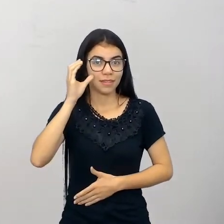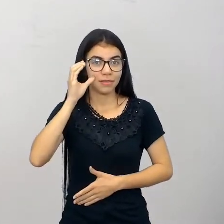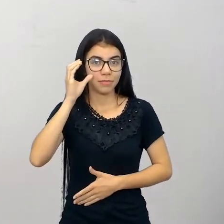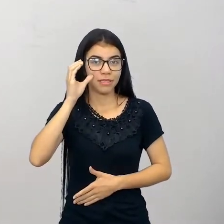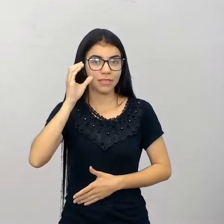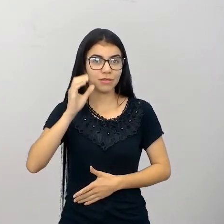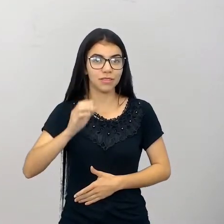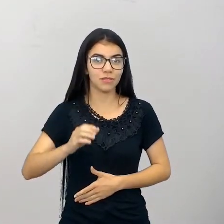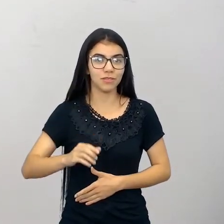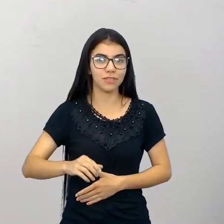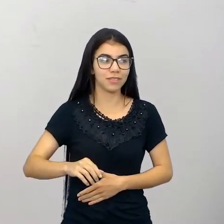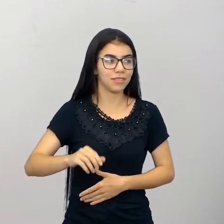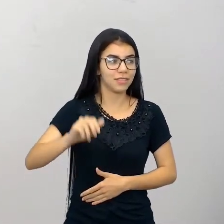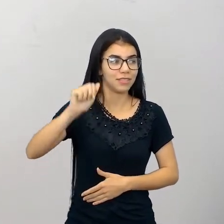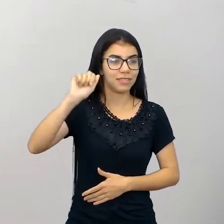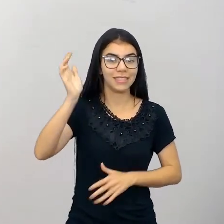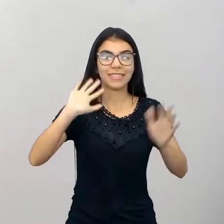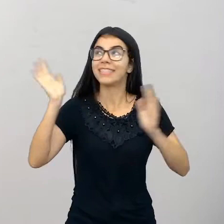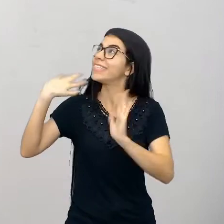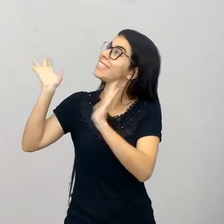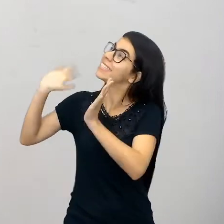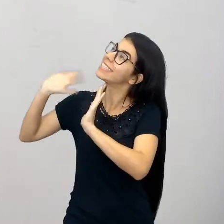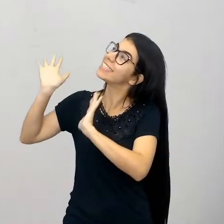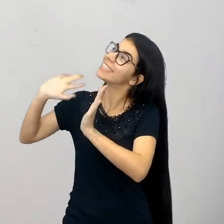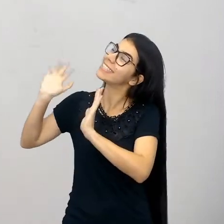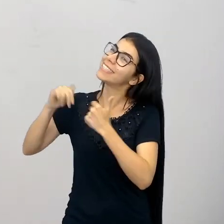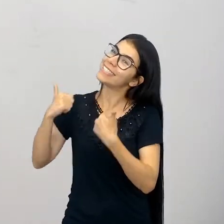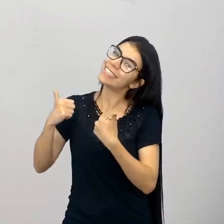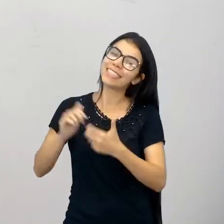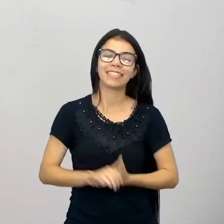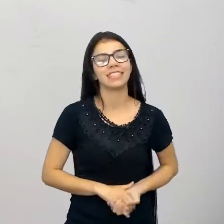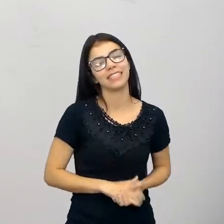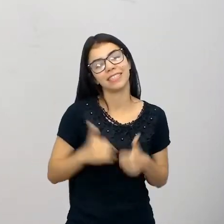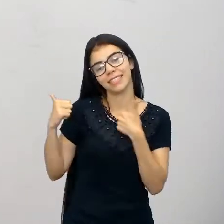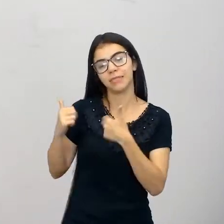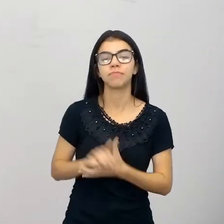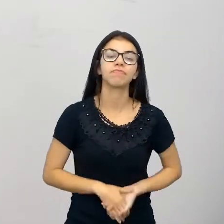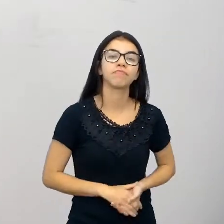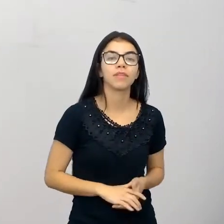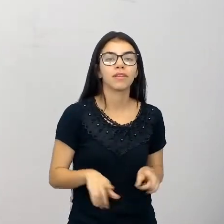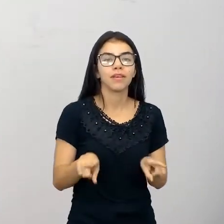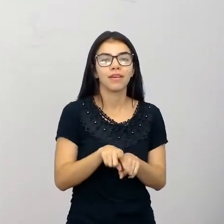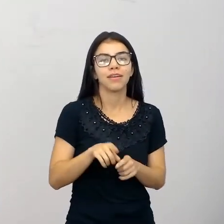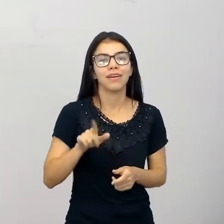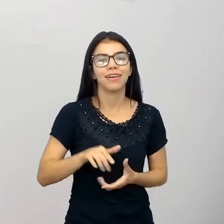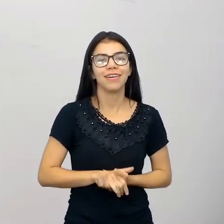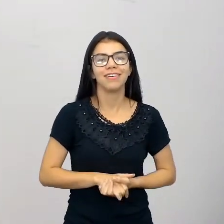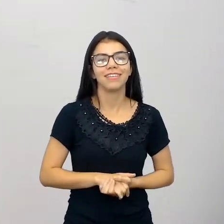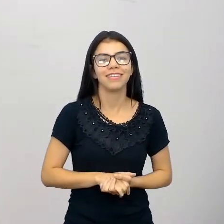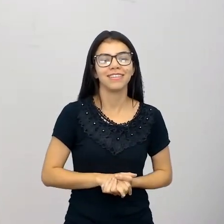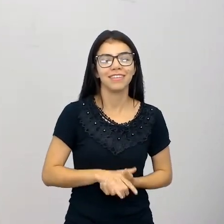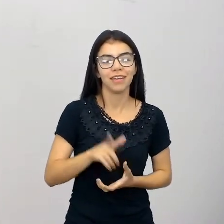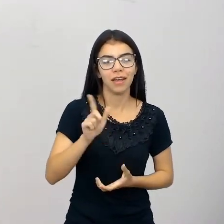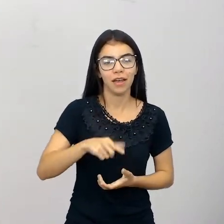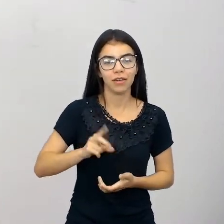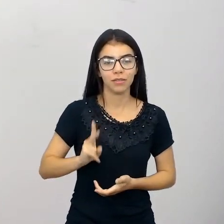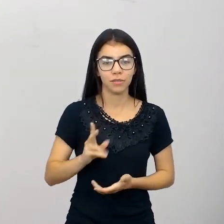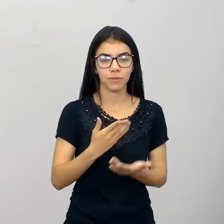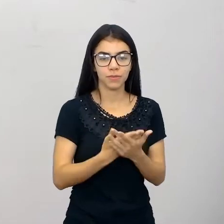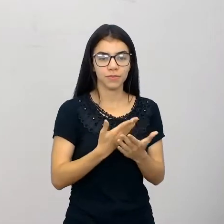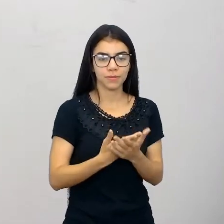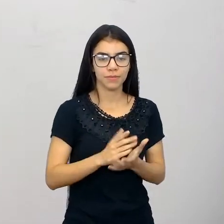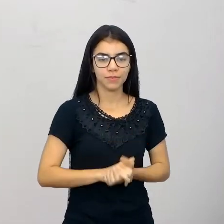Muito prazer, muito legal estar com vocês. Um grande abraço, muito legal estar com vocês, tá bom? E olha só, vamos lá no nosso debate de hoje.